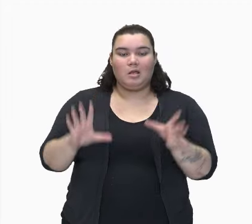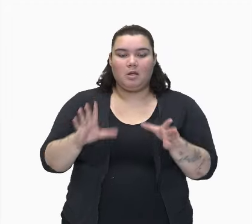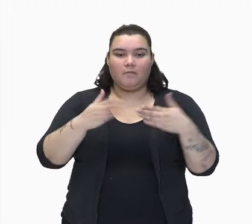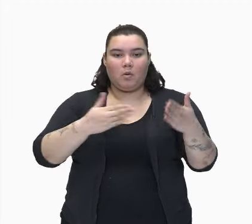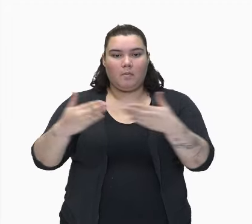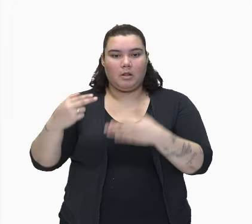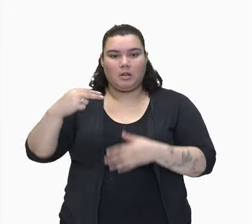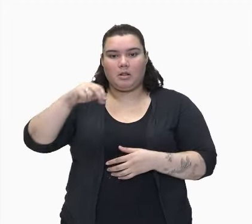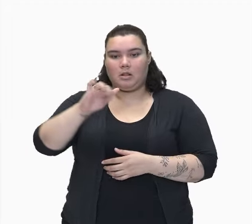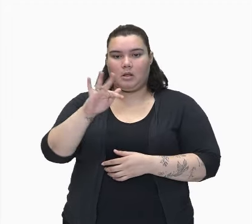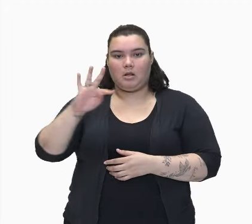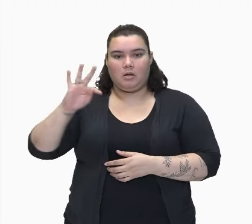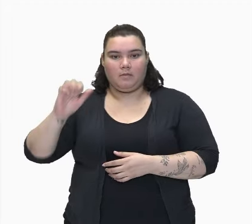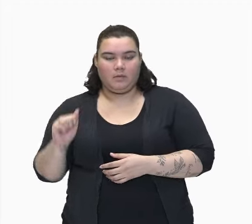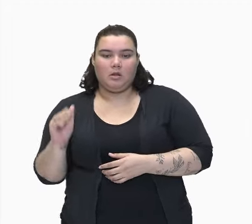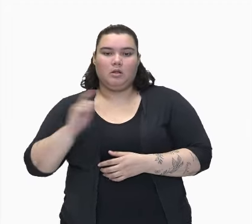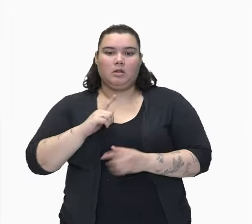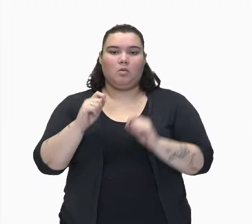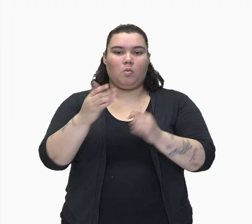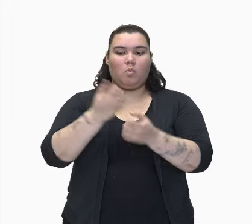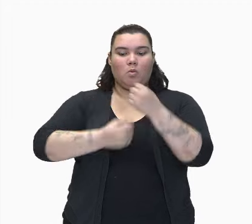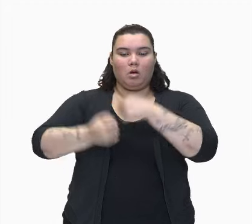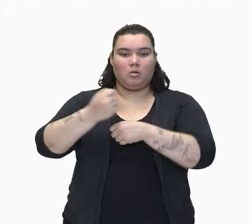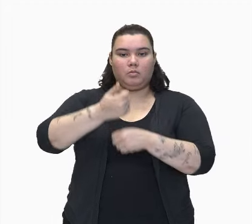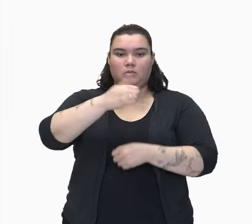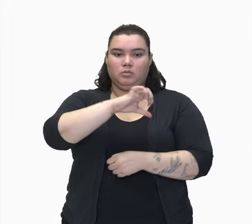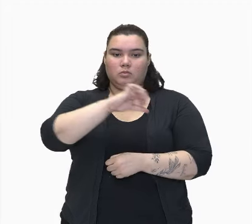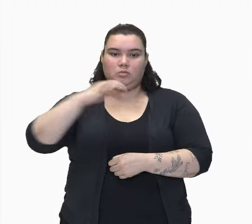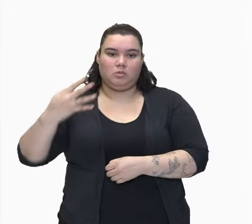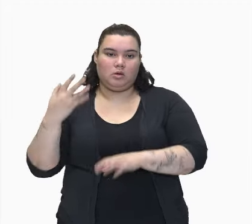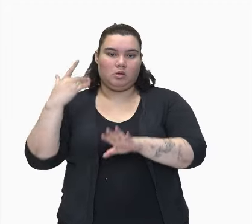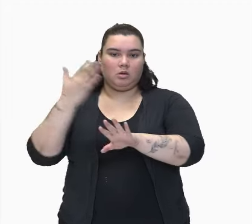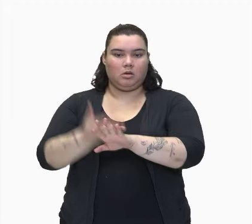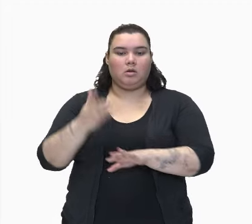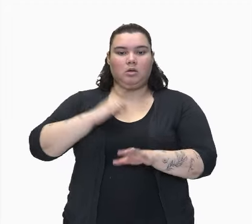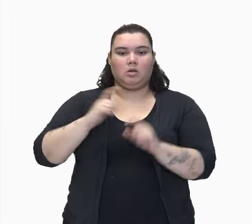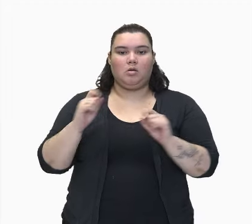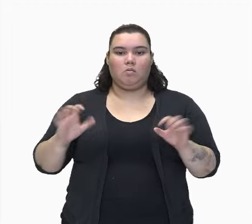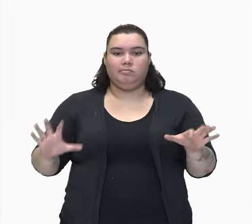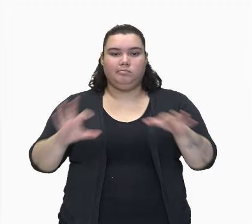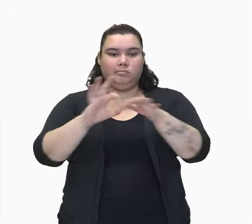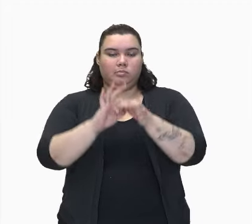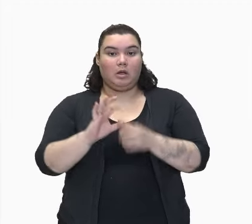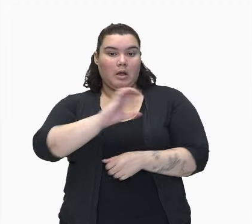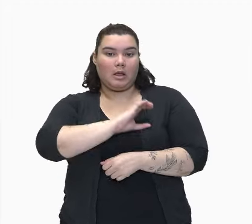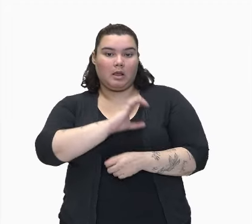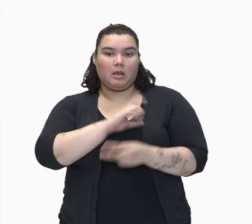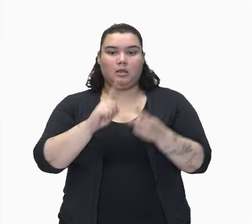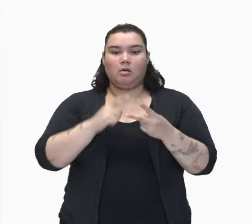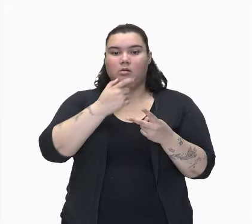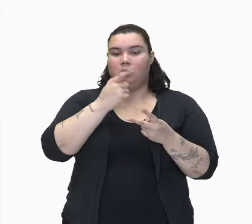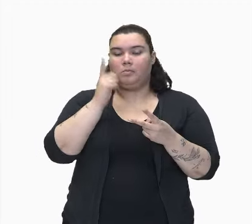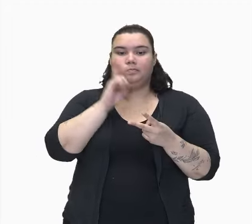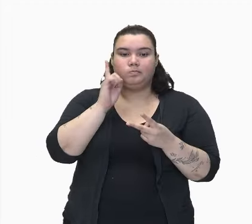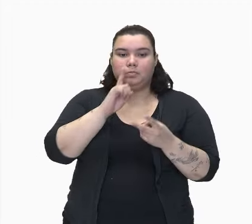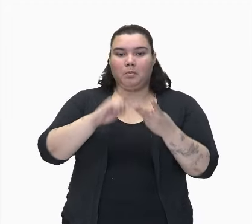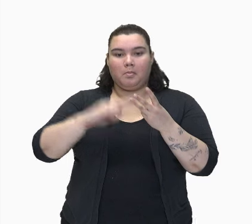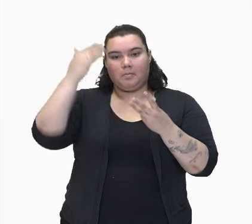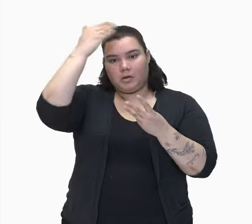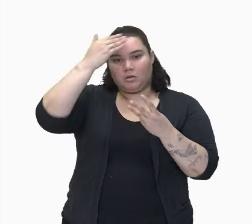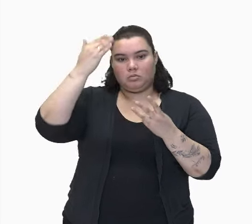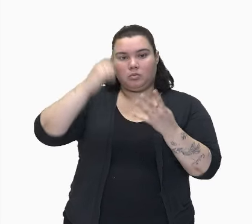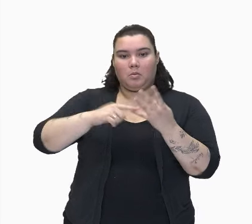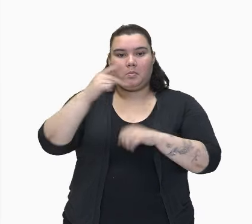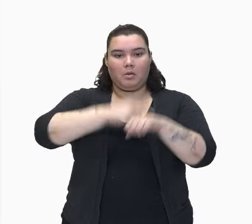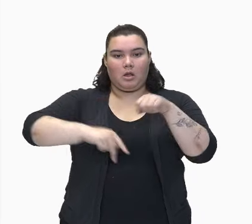1994 integra aí comercialmente a parte do Canadá, dos Estados Unidos e do México, e praticamente toda a exportação